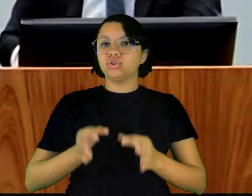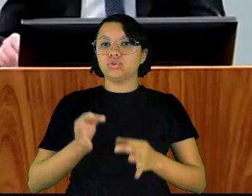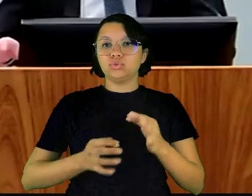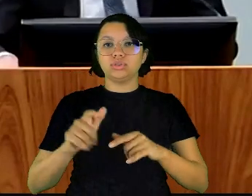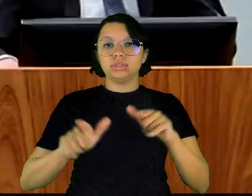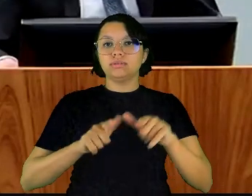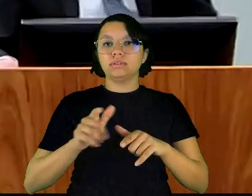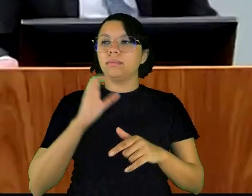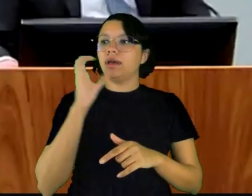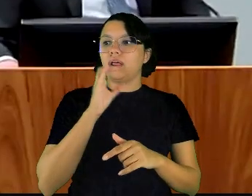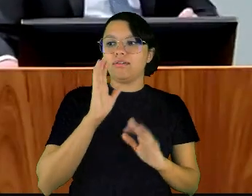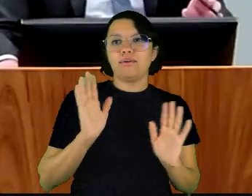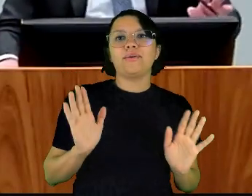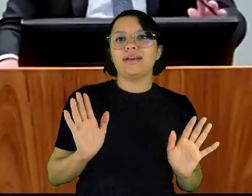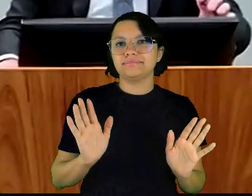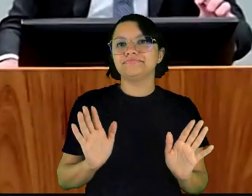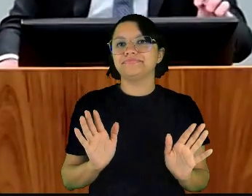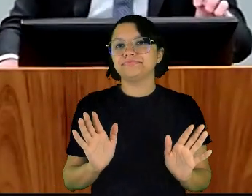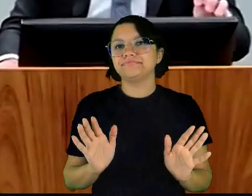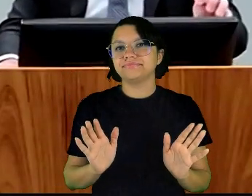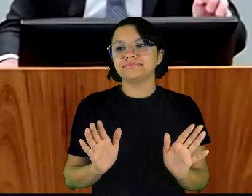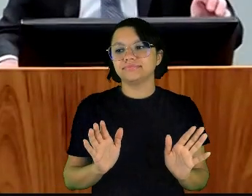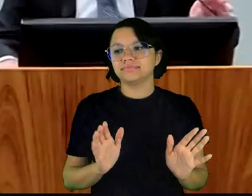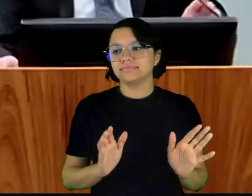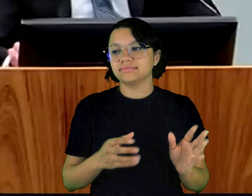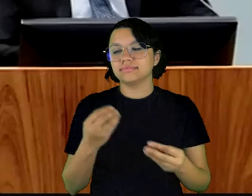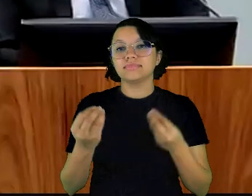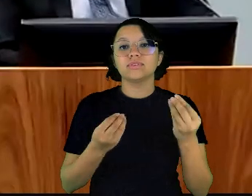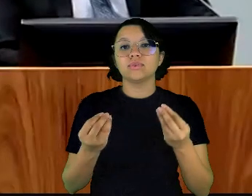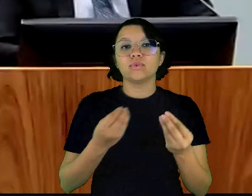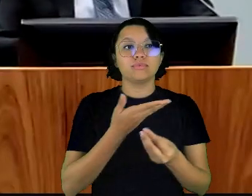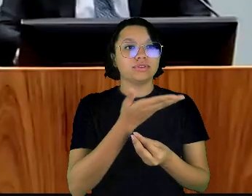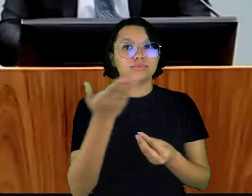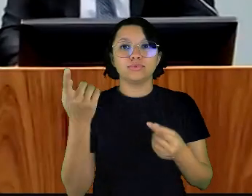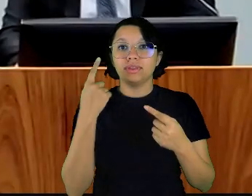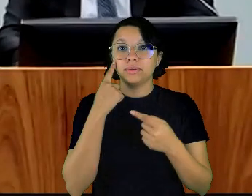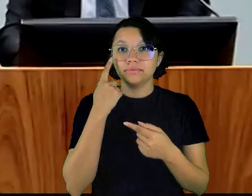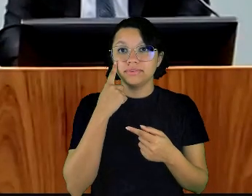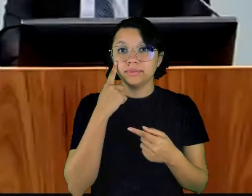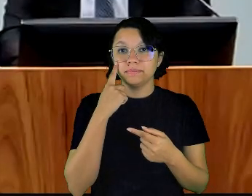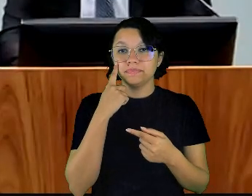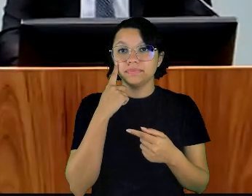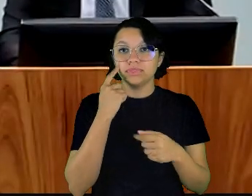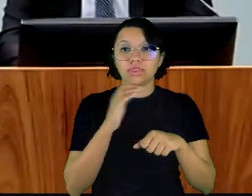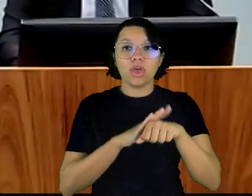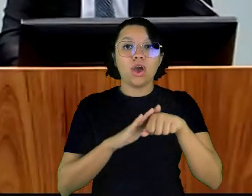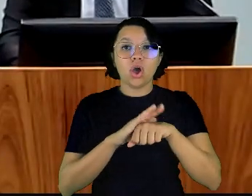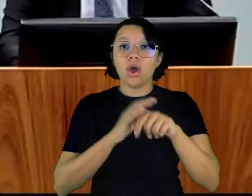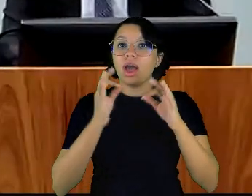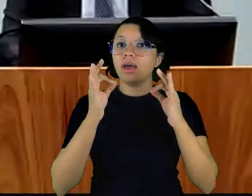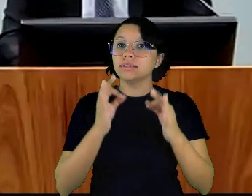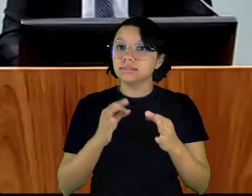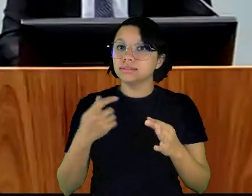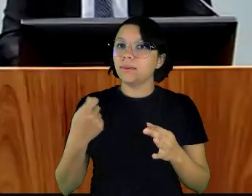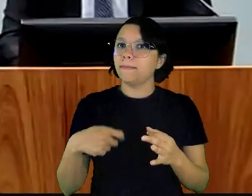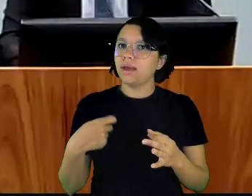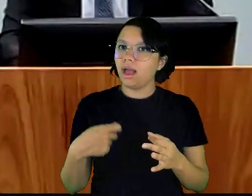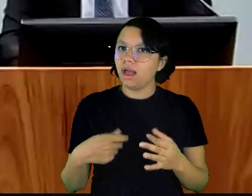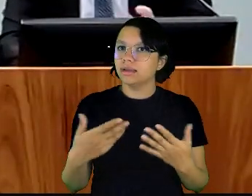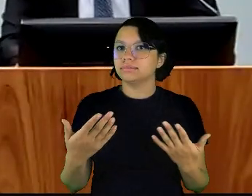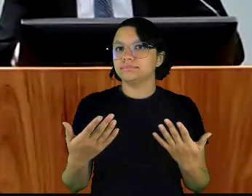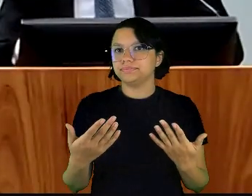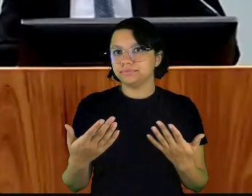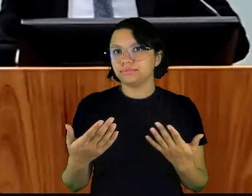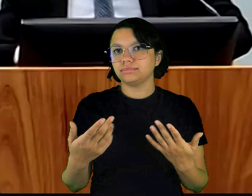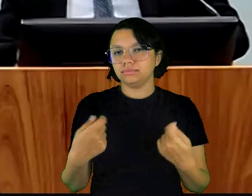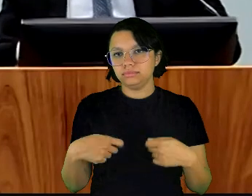vai correr. Então, Como os senhores puderam ver, os diálogos são necessários. Sim. E